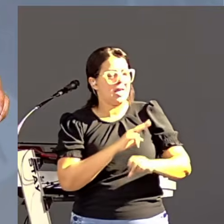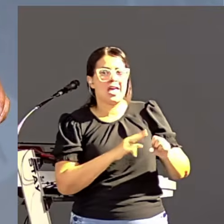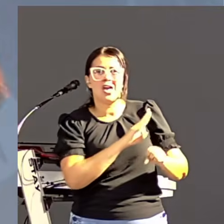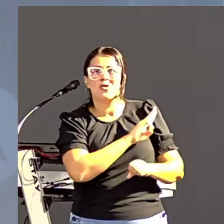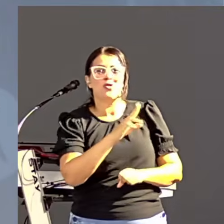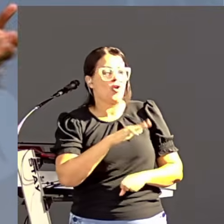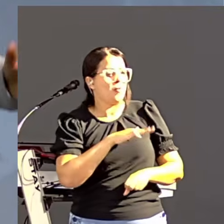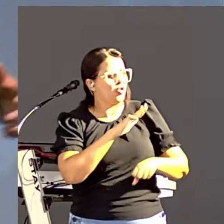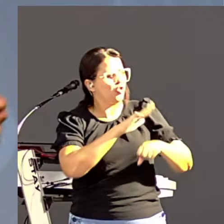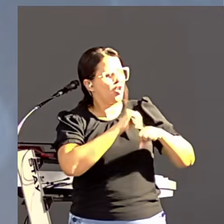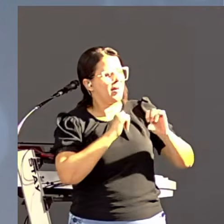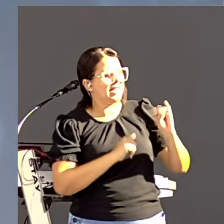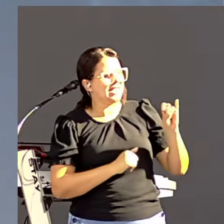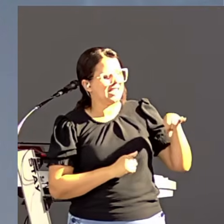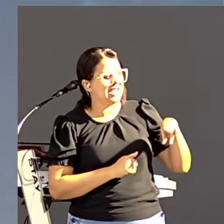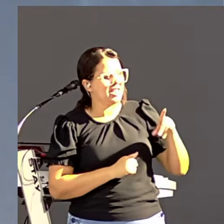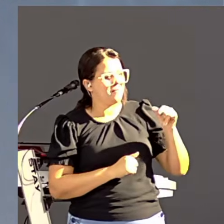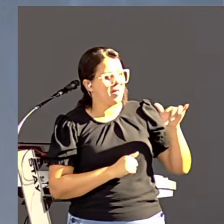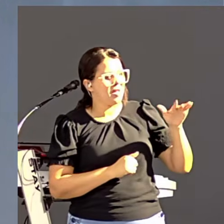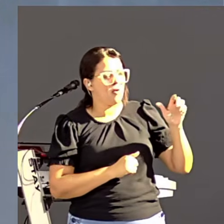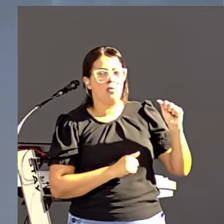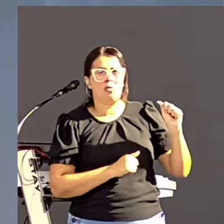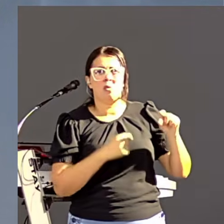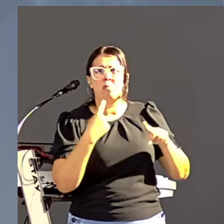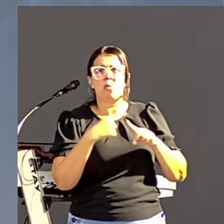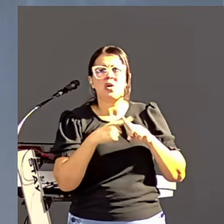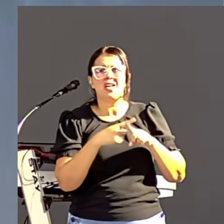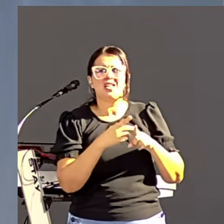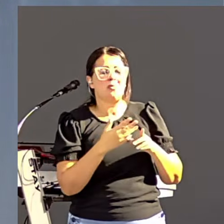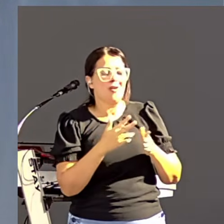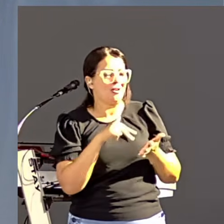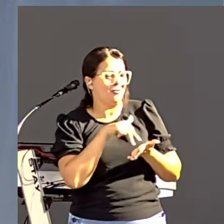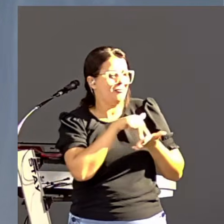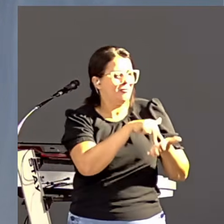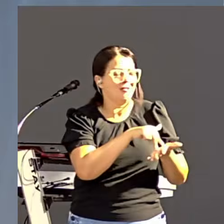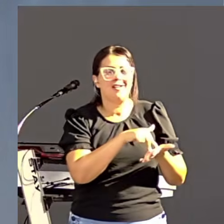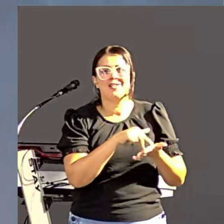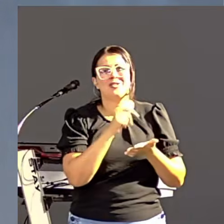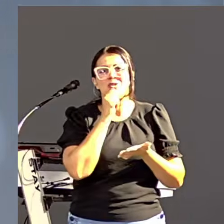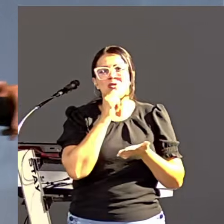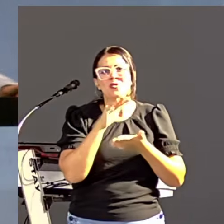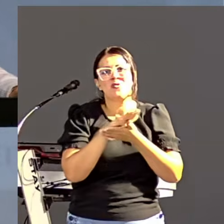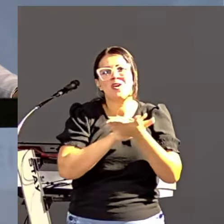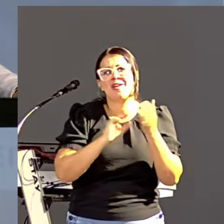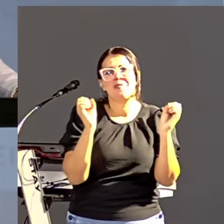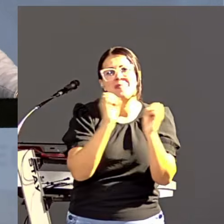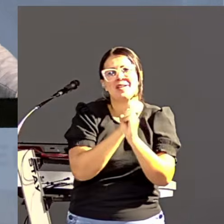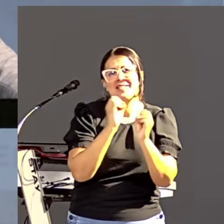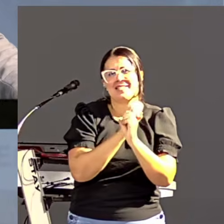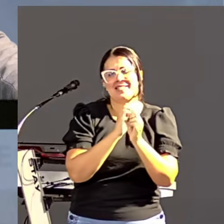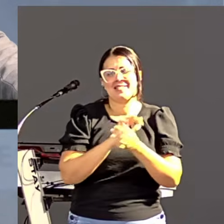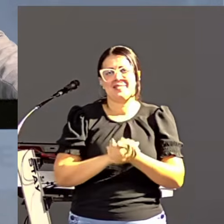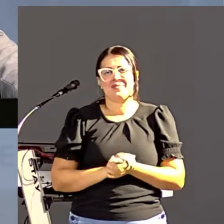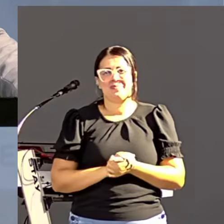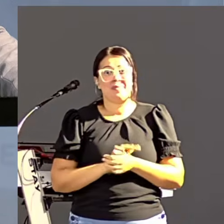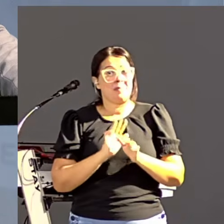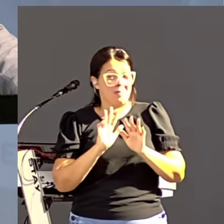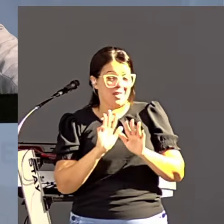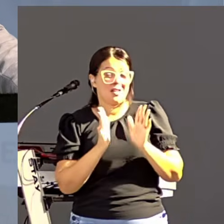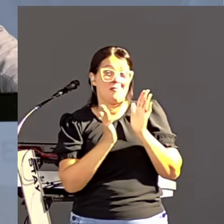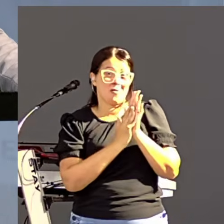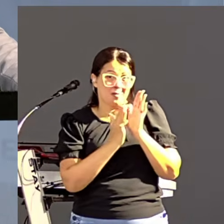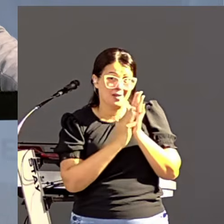quê? Porque ele tinha perdido sua firmeza, apesar de ter